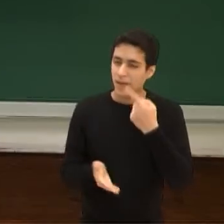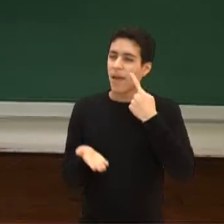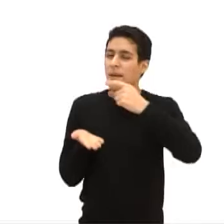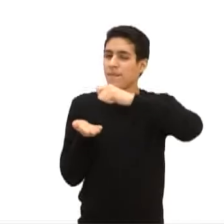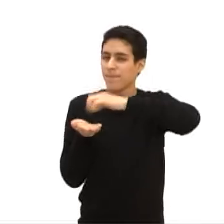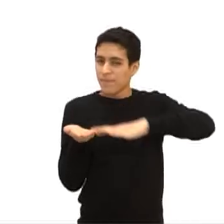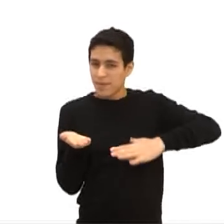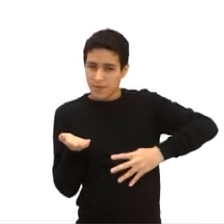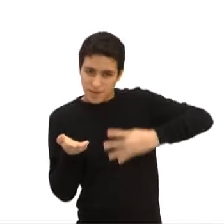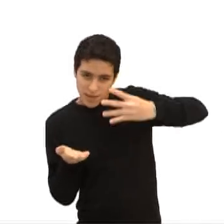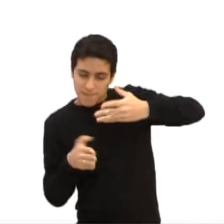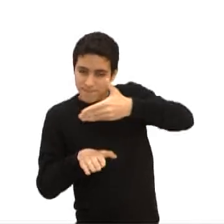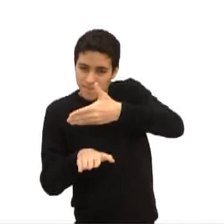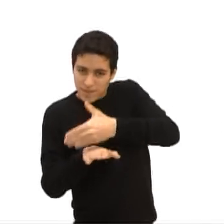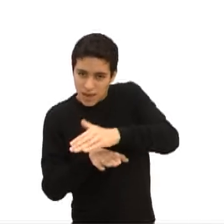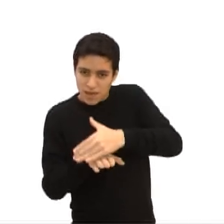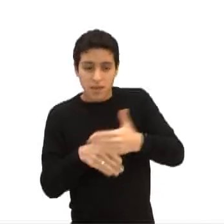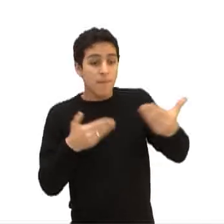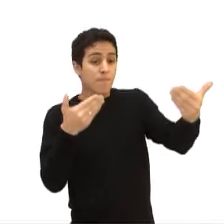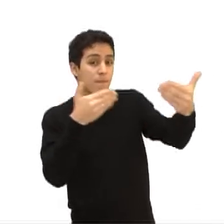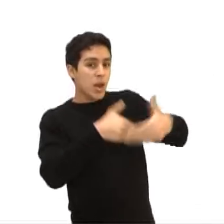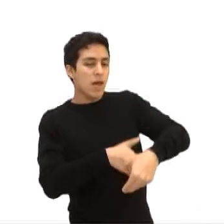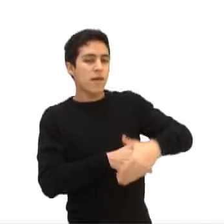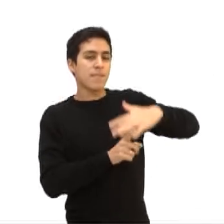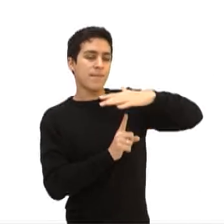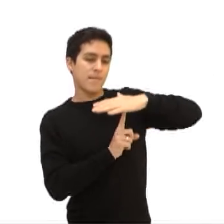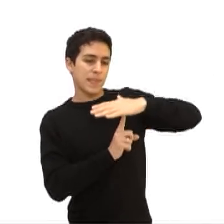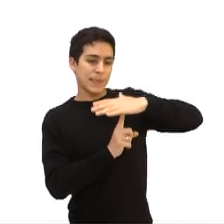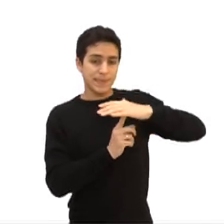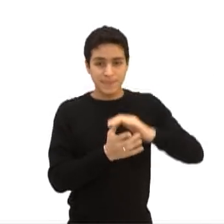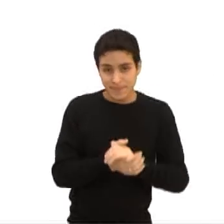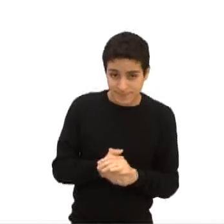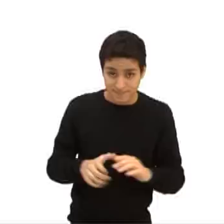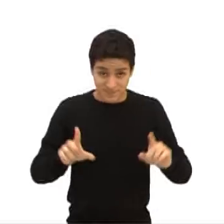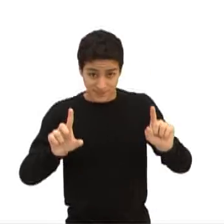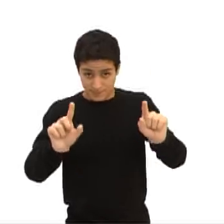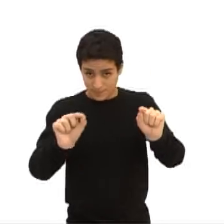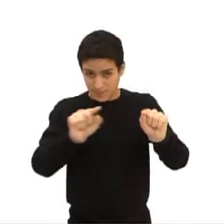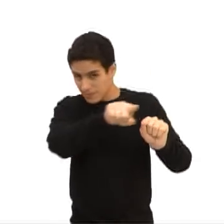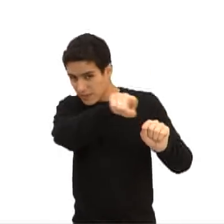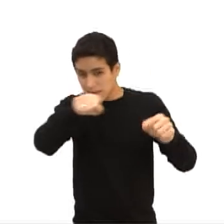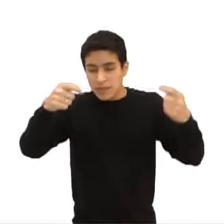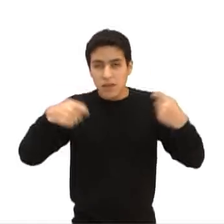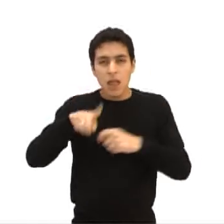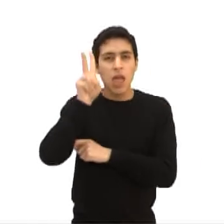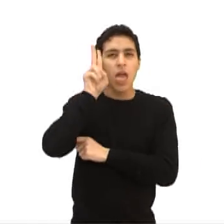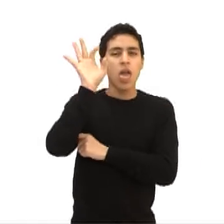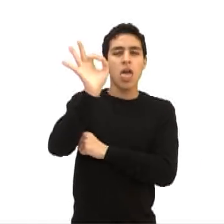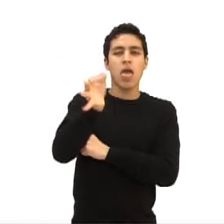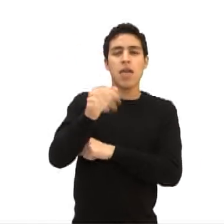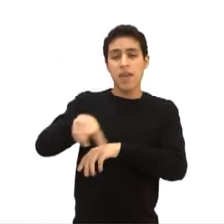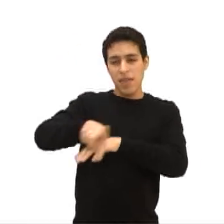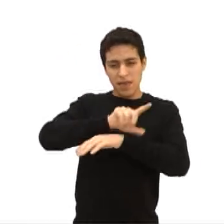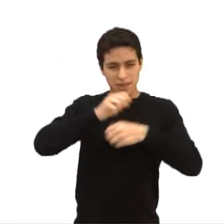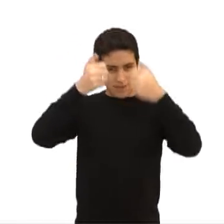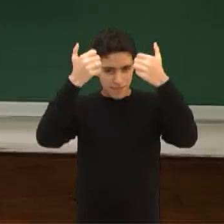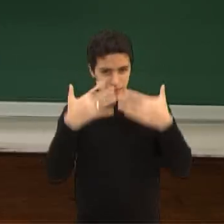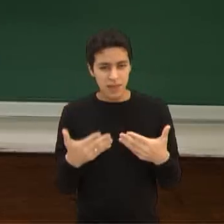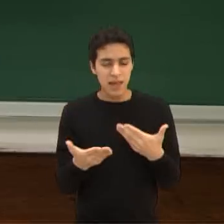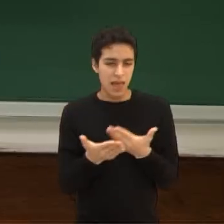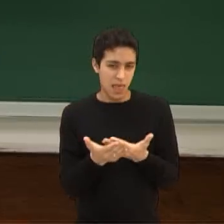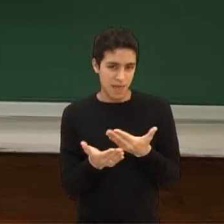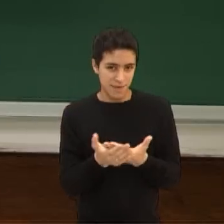Praticando 4, prova Paraná. Então, gente, o que vocês têm que lembrar que a prof até comentou com vocês numa outra